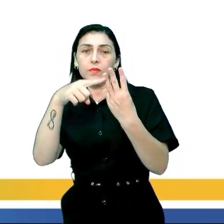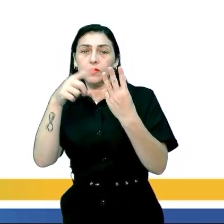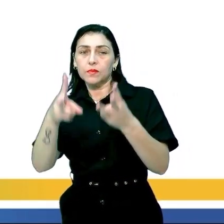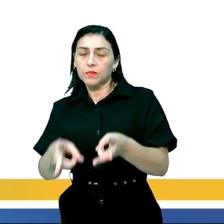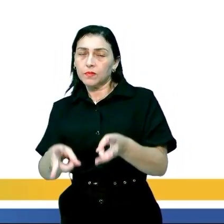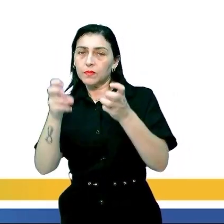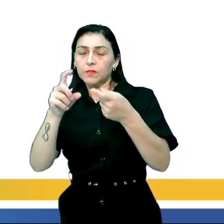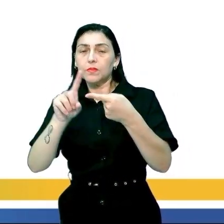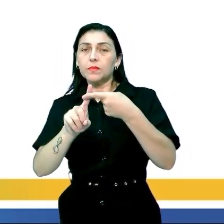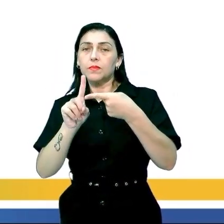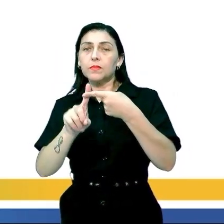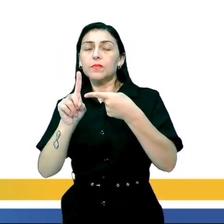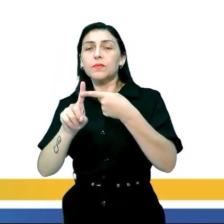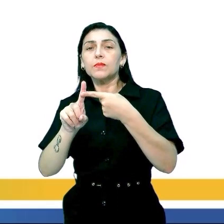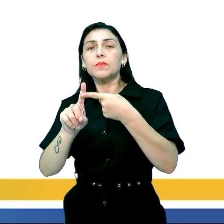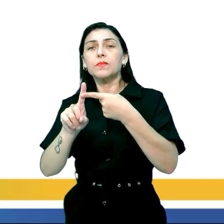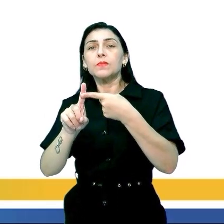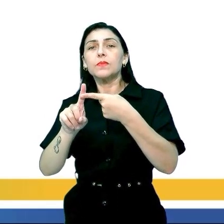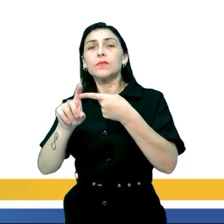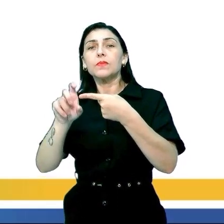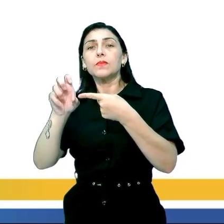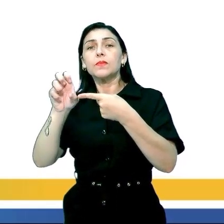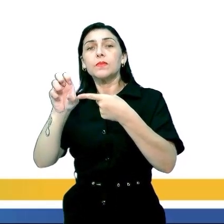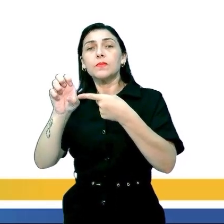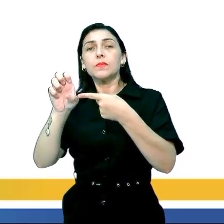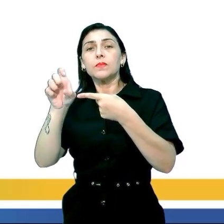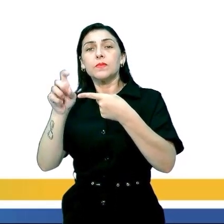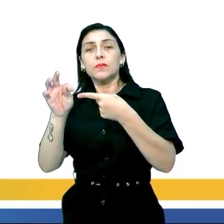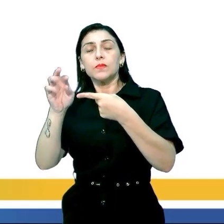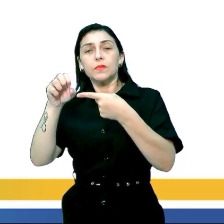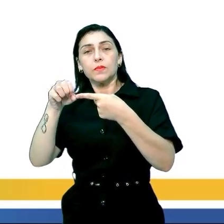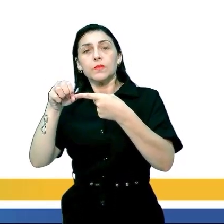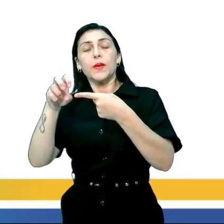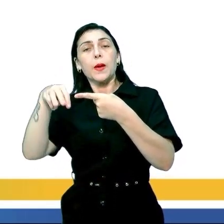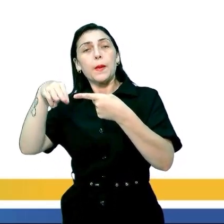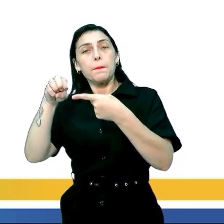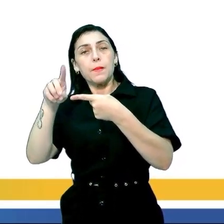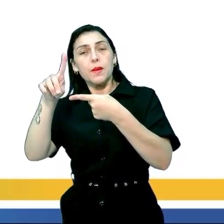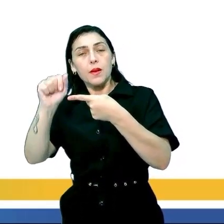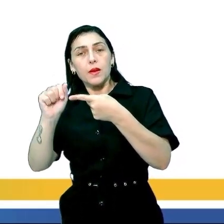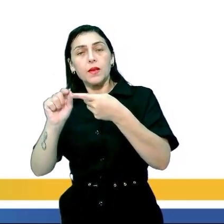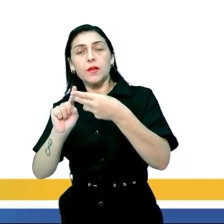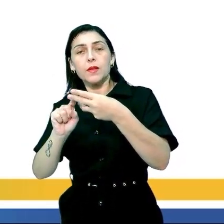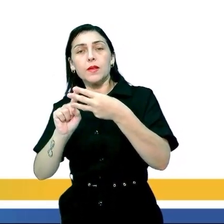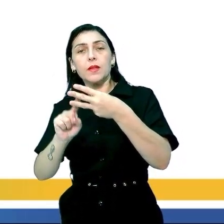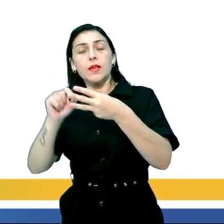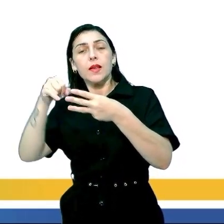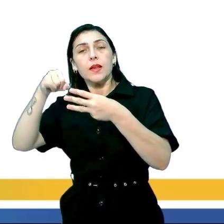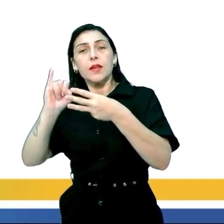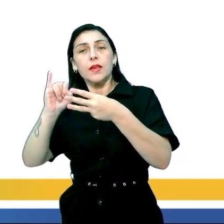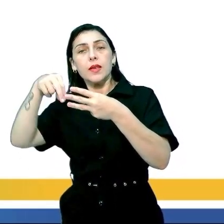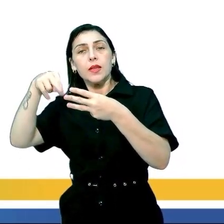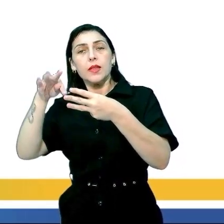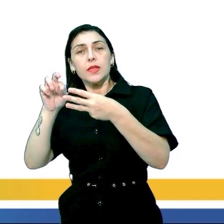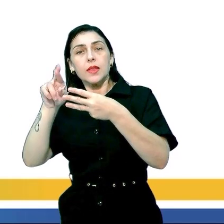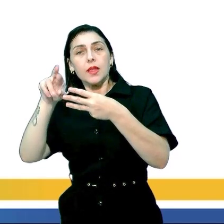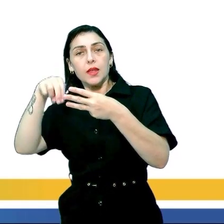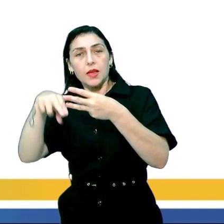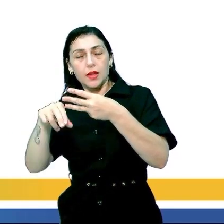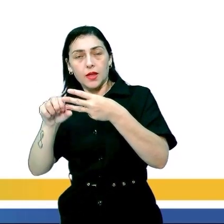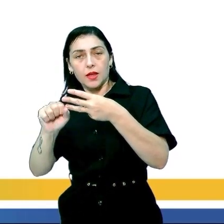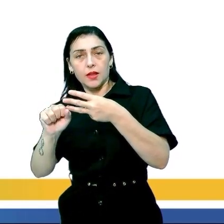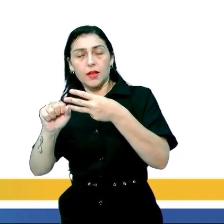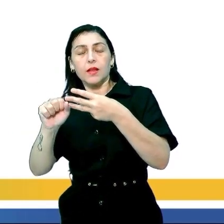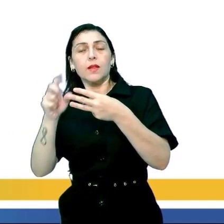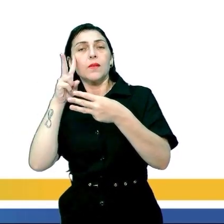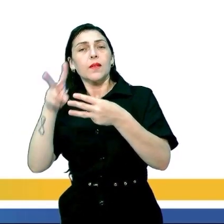podem ver aí. Temos a orelha externa, a orelha média e a orelha interna, tá? A gente